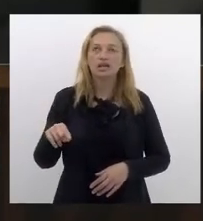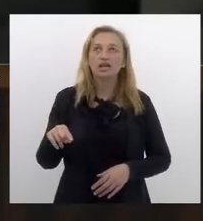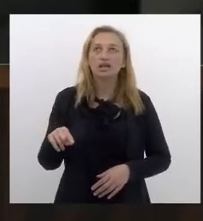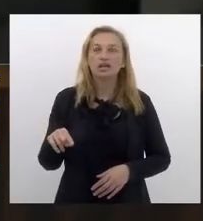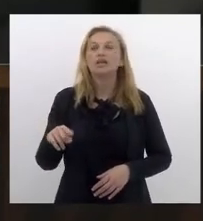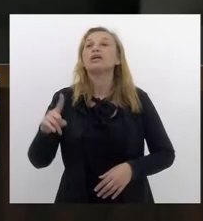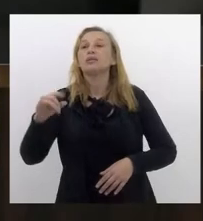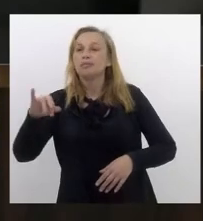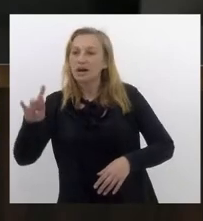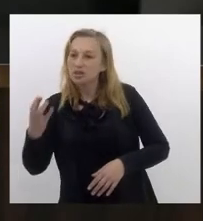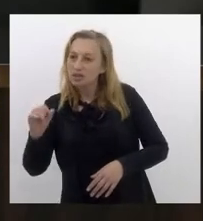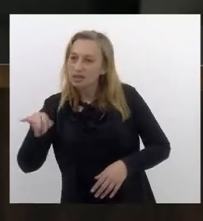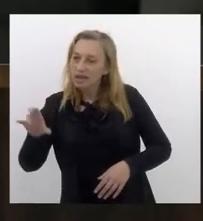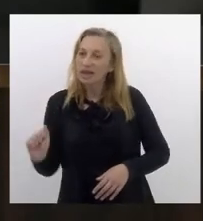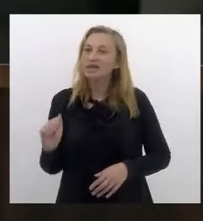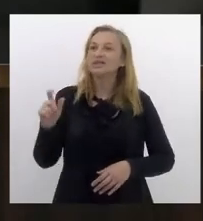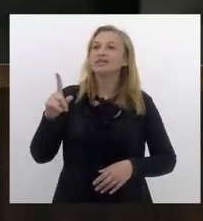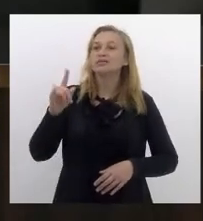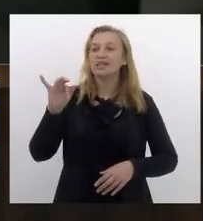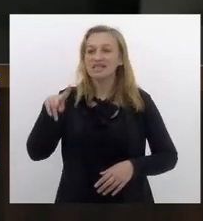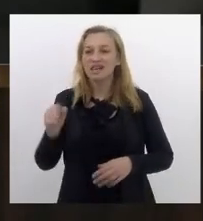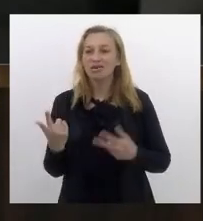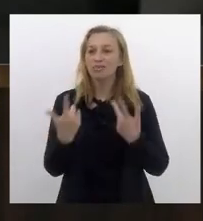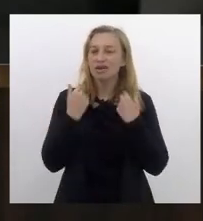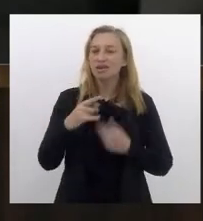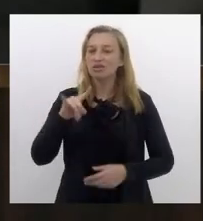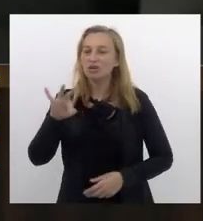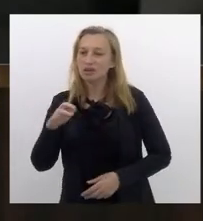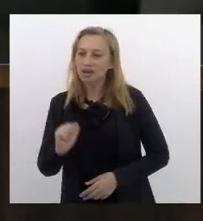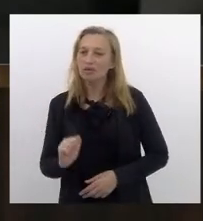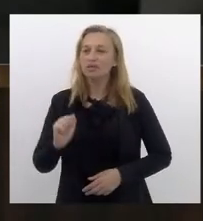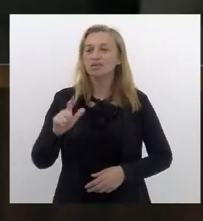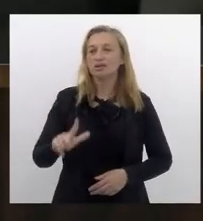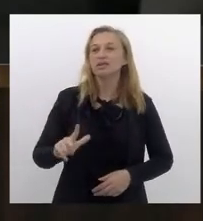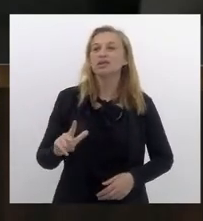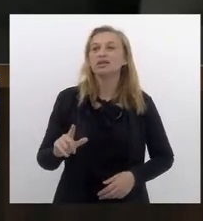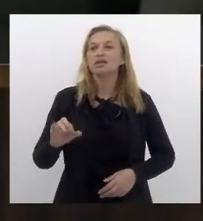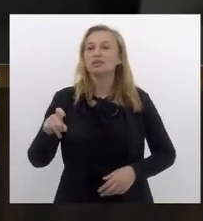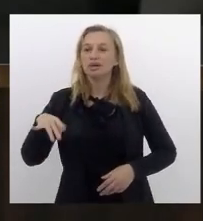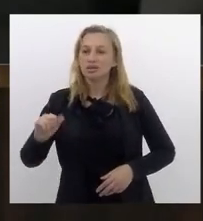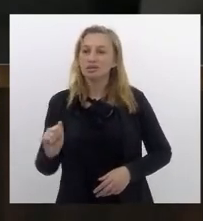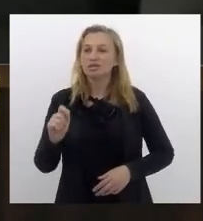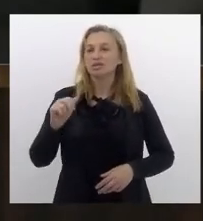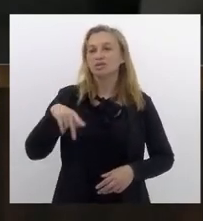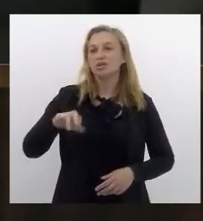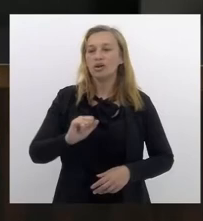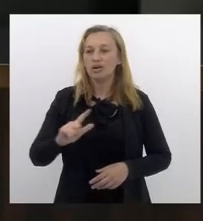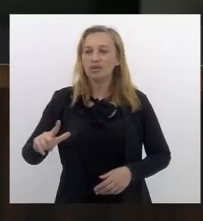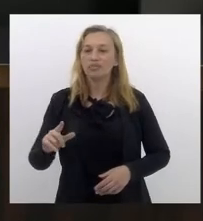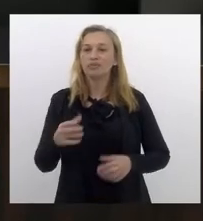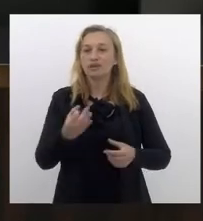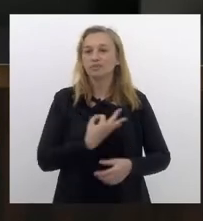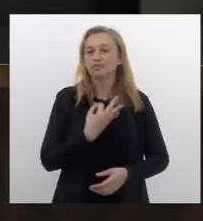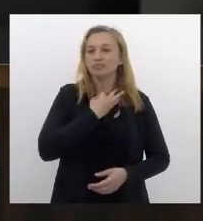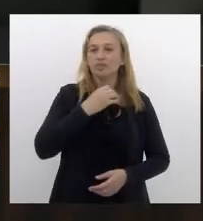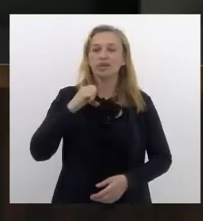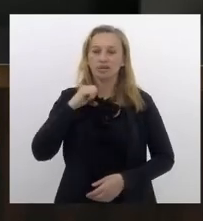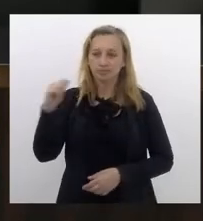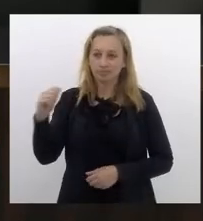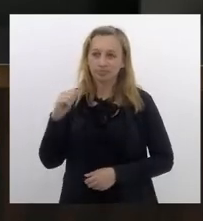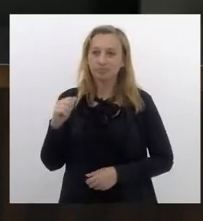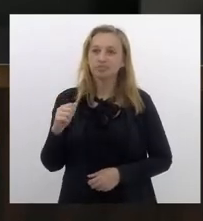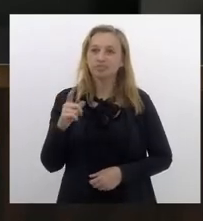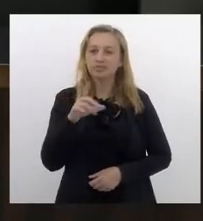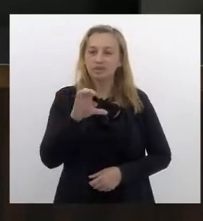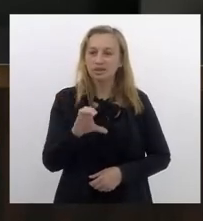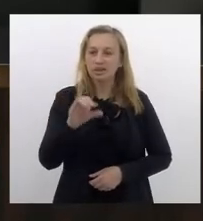Elton José, Márcio Canela, Marcelo Cabeleireiro, Coronel Salema, Pedro Ricardo, Franciane Mota, Marcos Mili e Noel de Carvalho. Concede medalha Tiradentes, respectivo diploma ao senhor